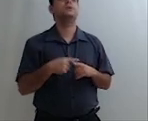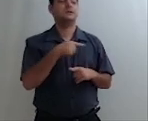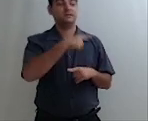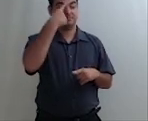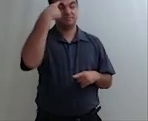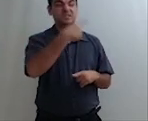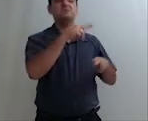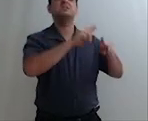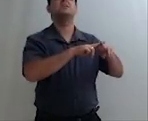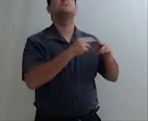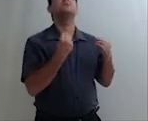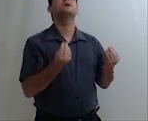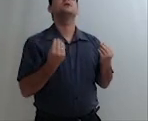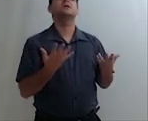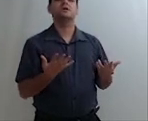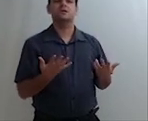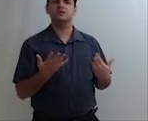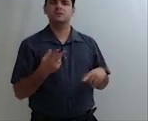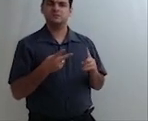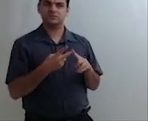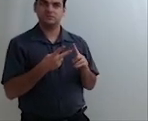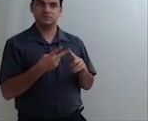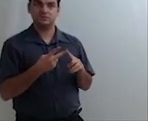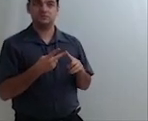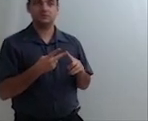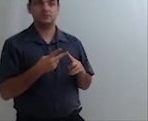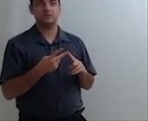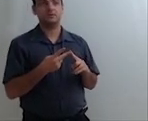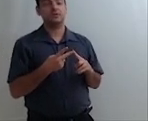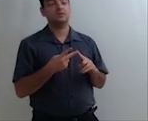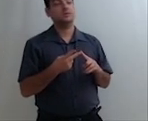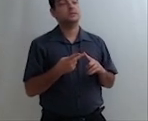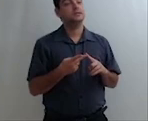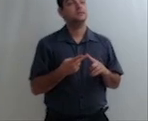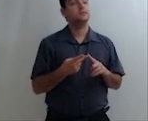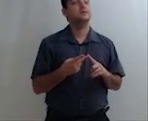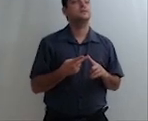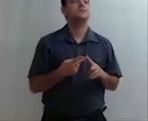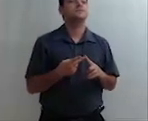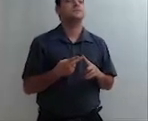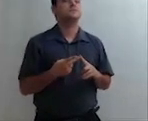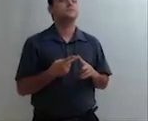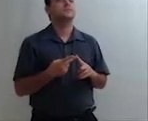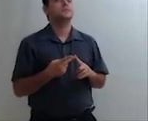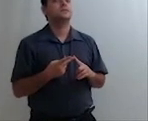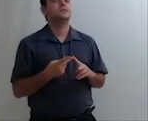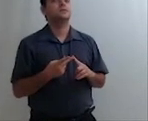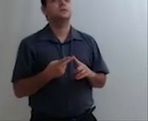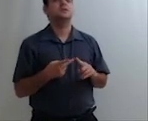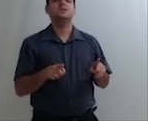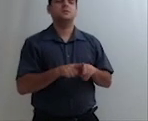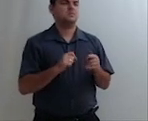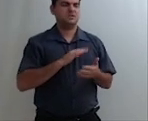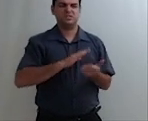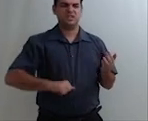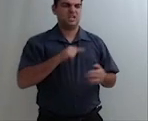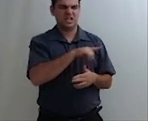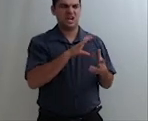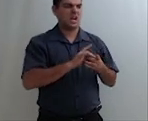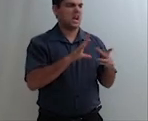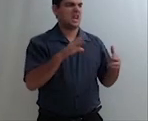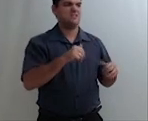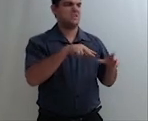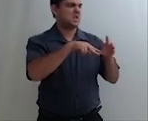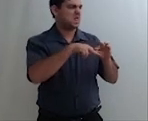cautelar e o segundo ao afastar a possibilidade de fixação de medidas cautelares diversas da